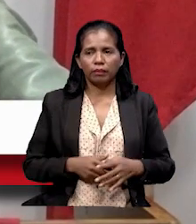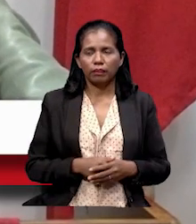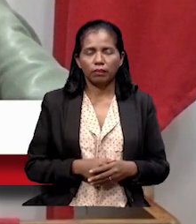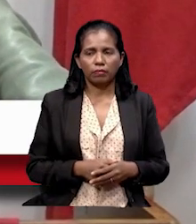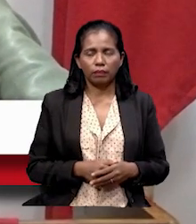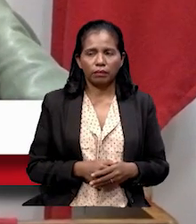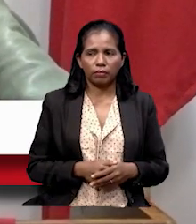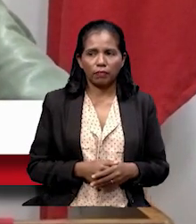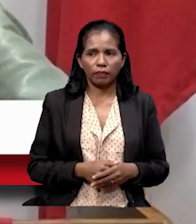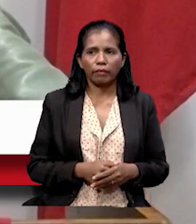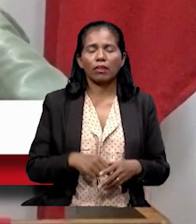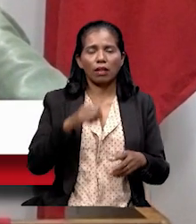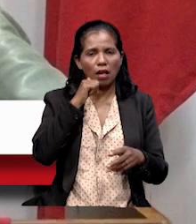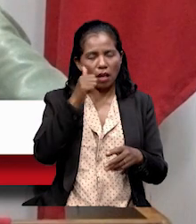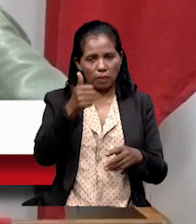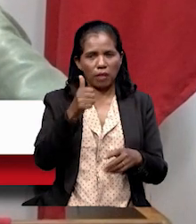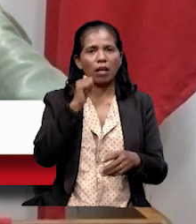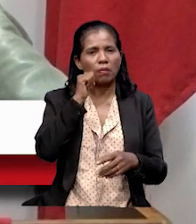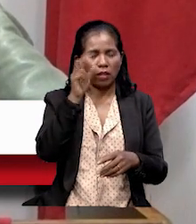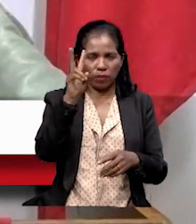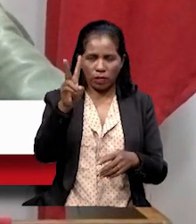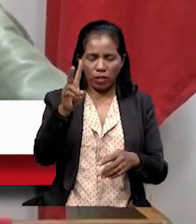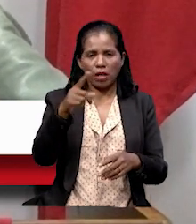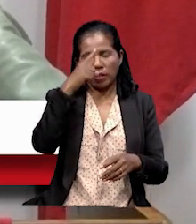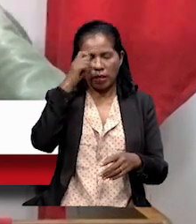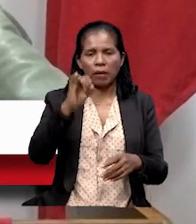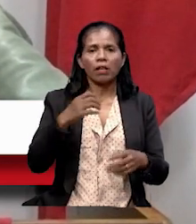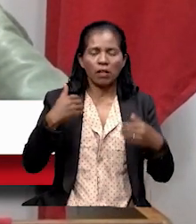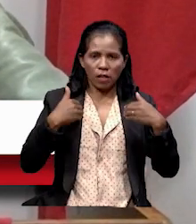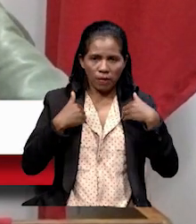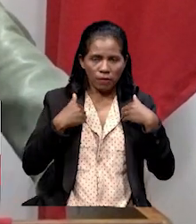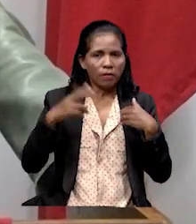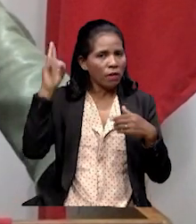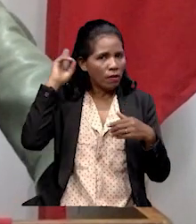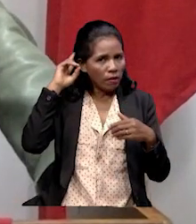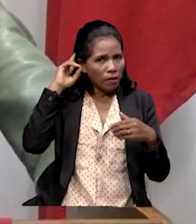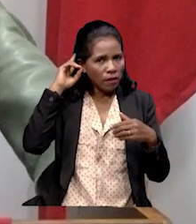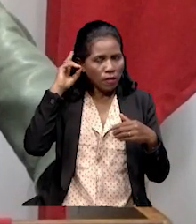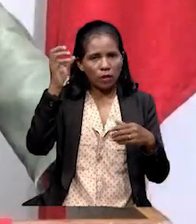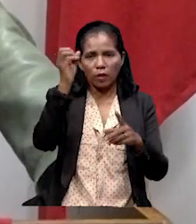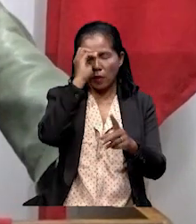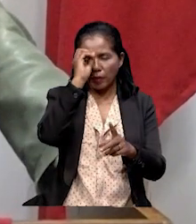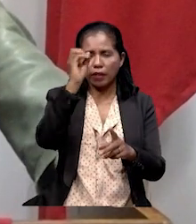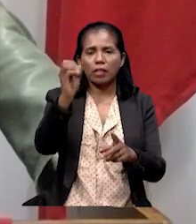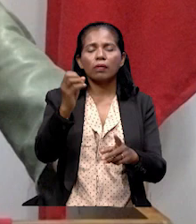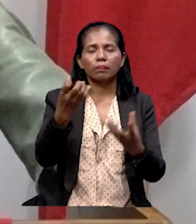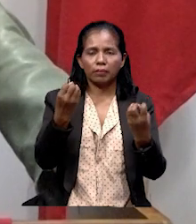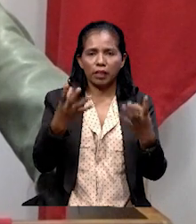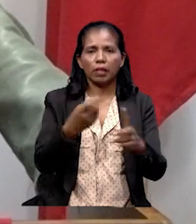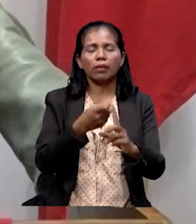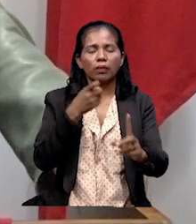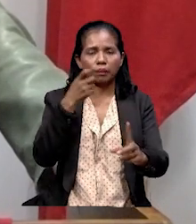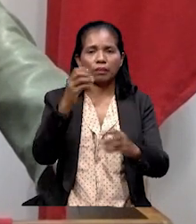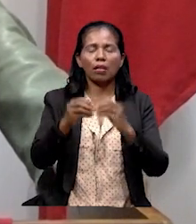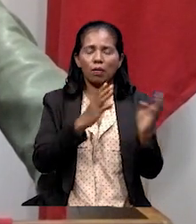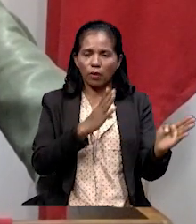ia abandone bairua tamba se ron opiniões oi oi quando va processo né la ozeite